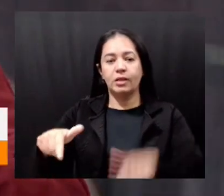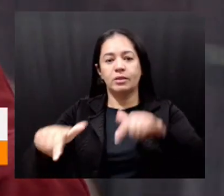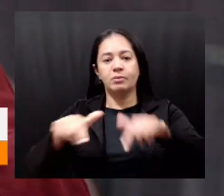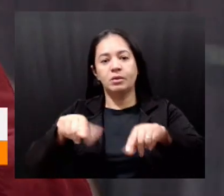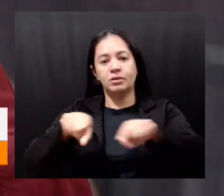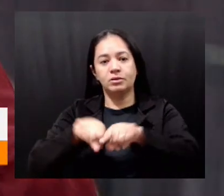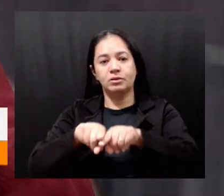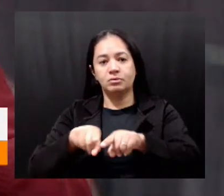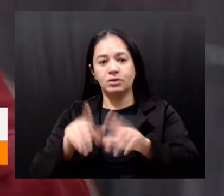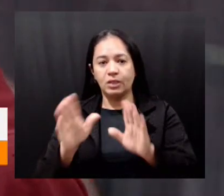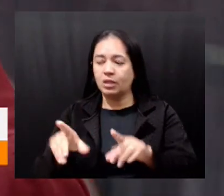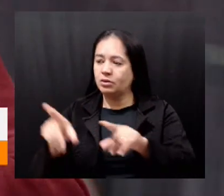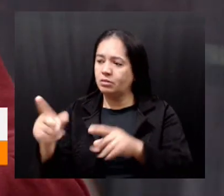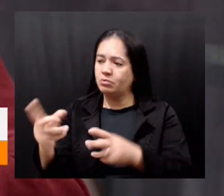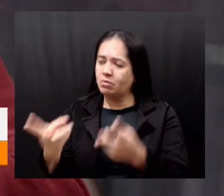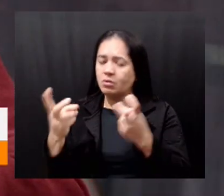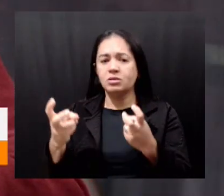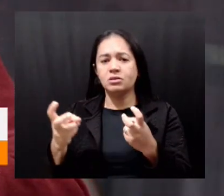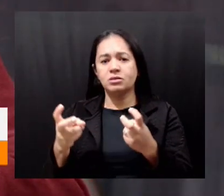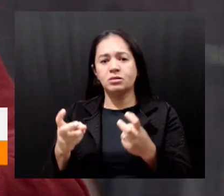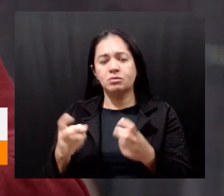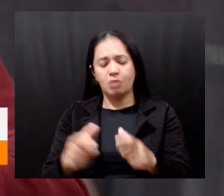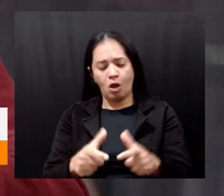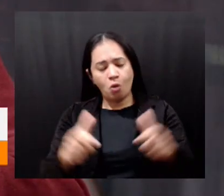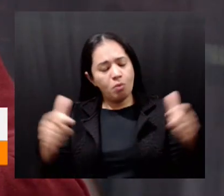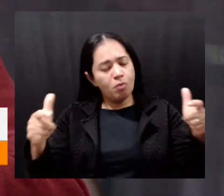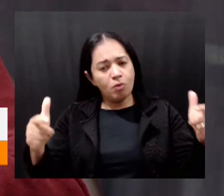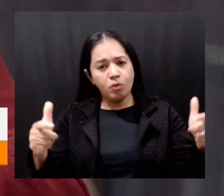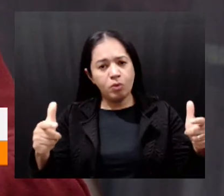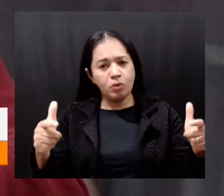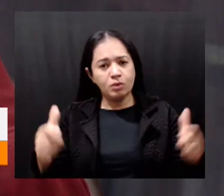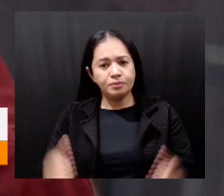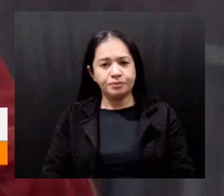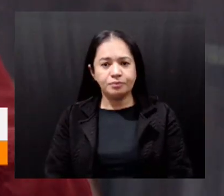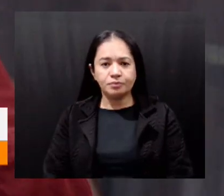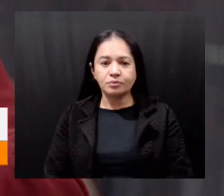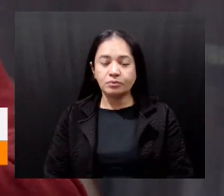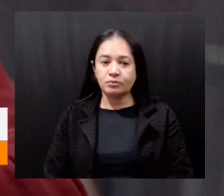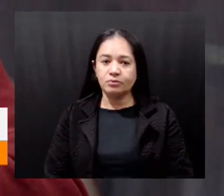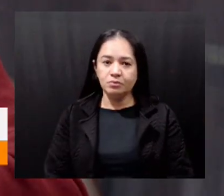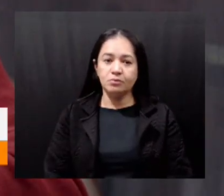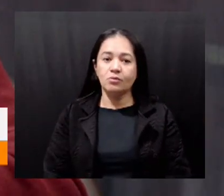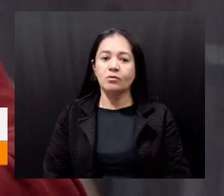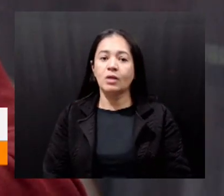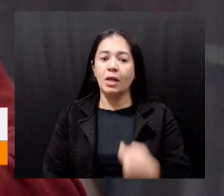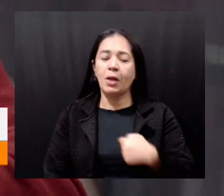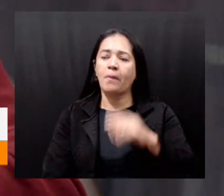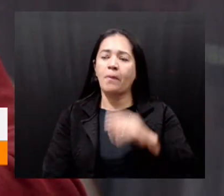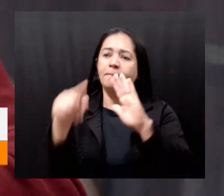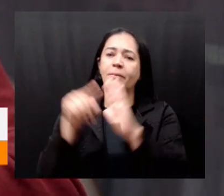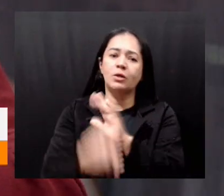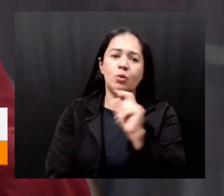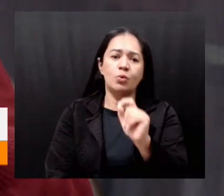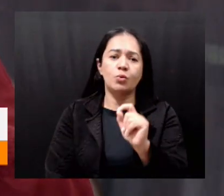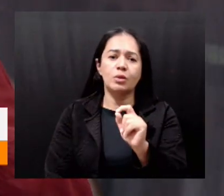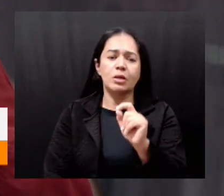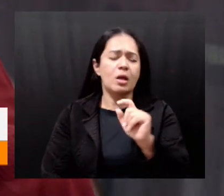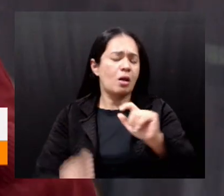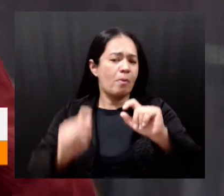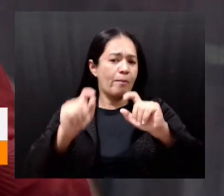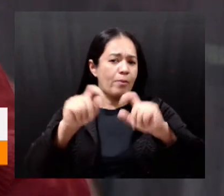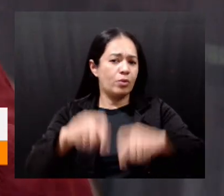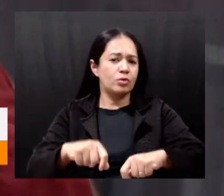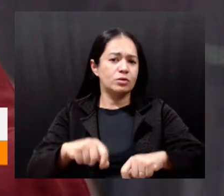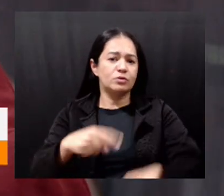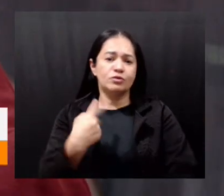né, identifica, né, esse crescimento desses índices, né, então, assim, eu me pergunto também, o que é possível, né, nós como